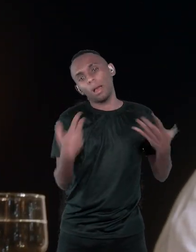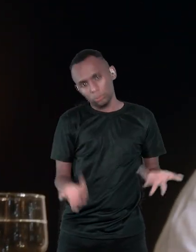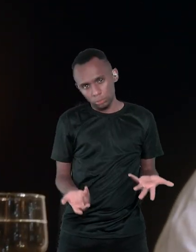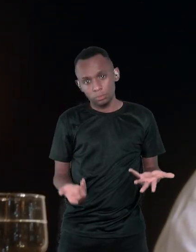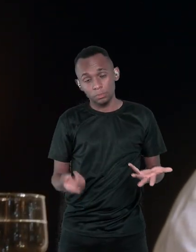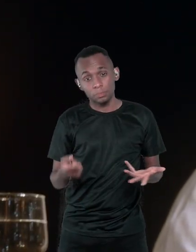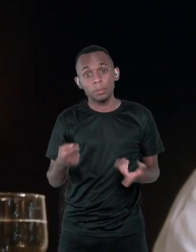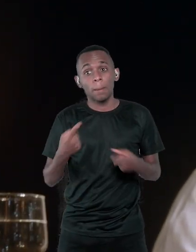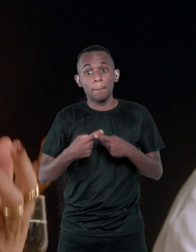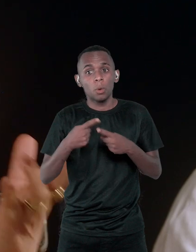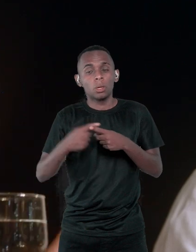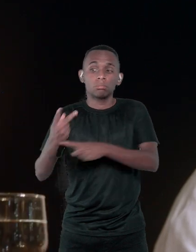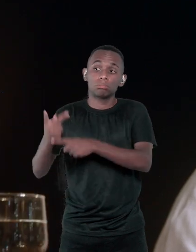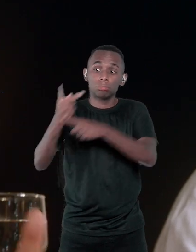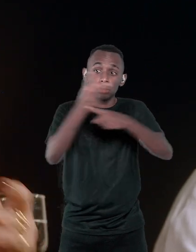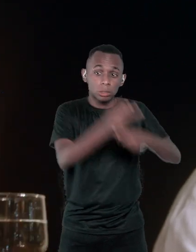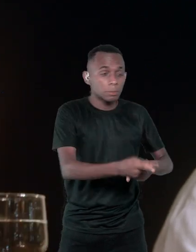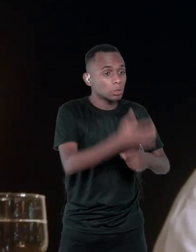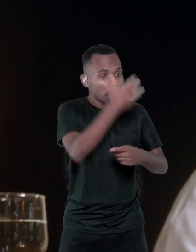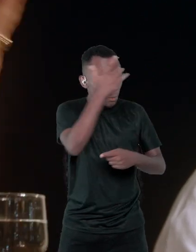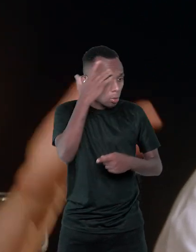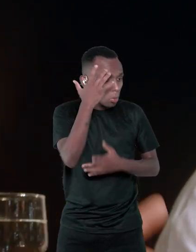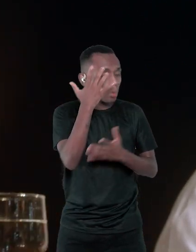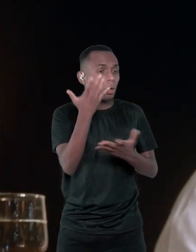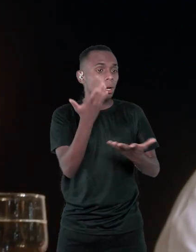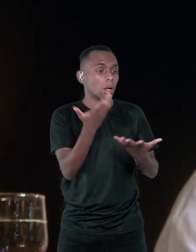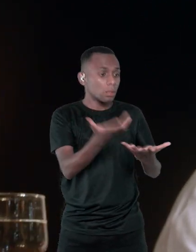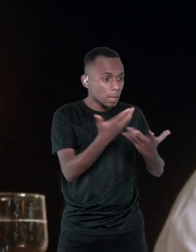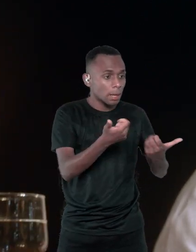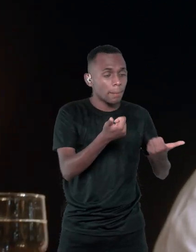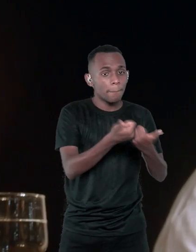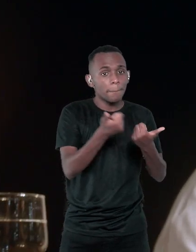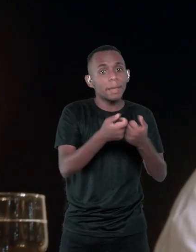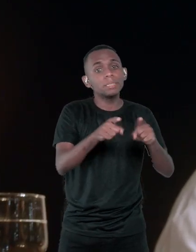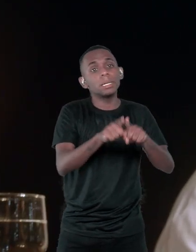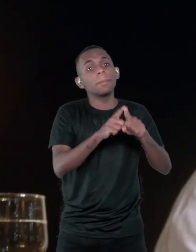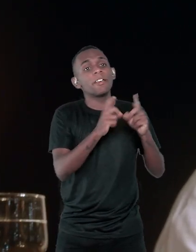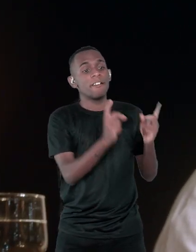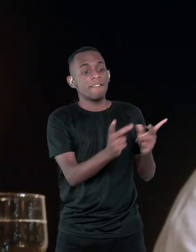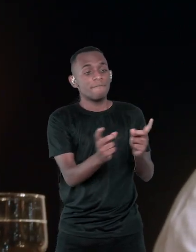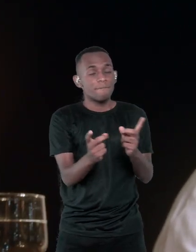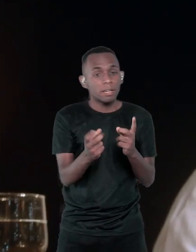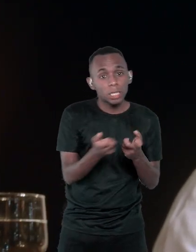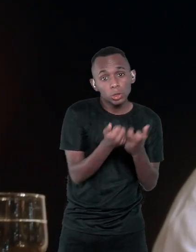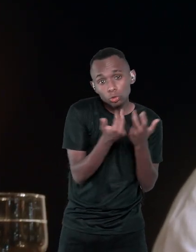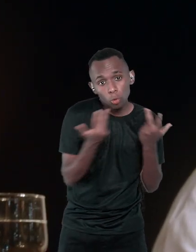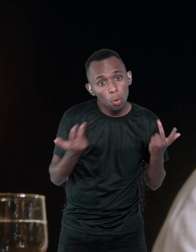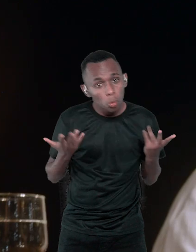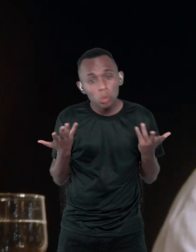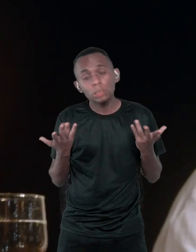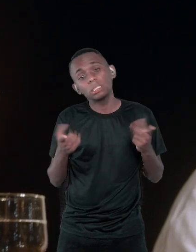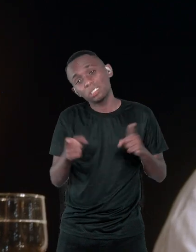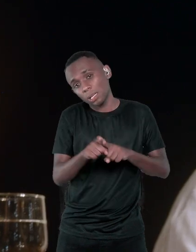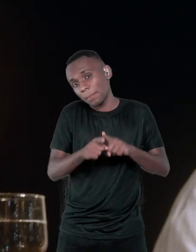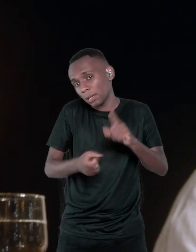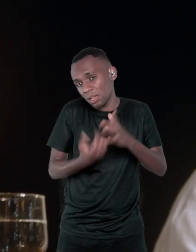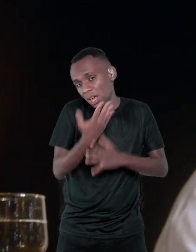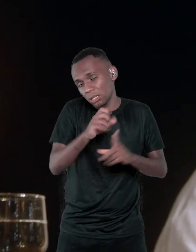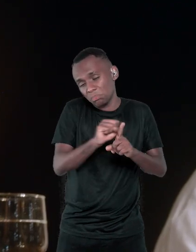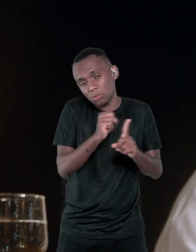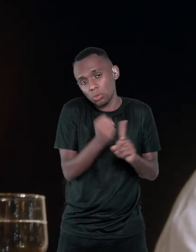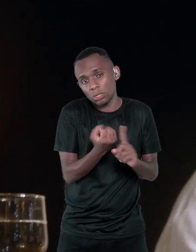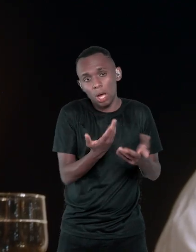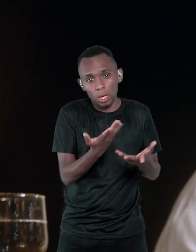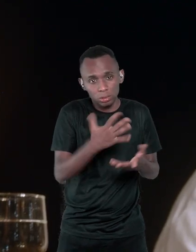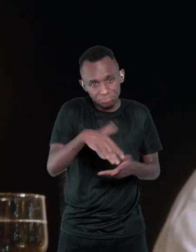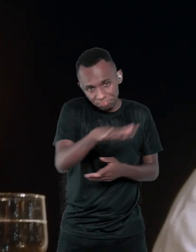passa a ser procurado como área de convivência, como área de venda de produtos produzidos por uma determinada comunidade. E isso